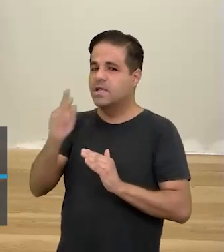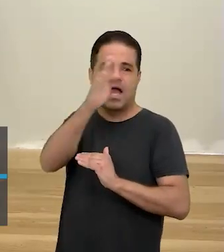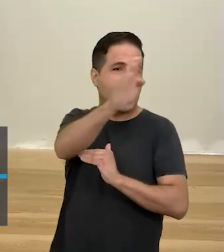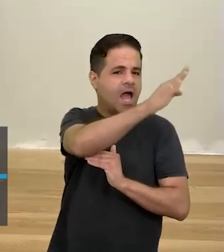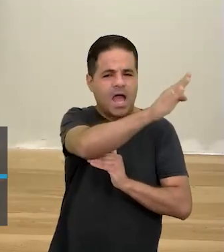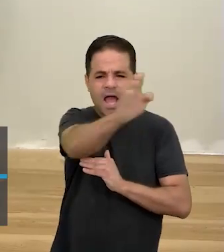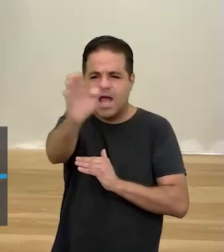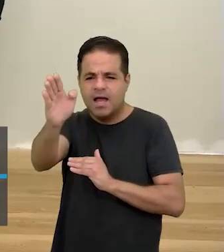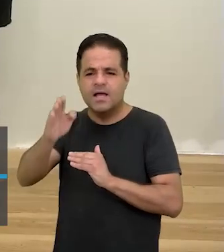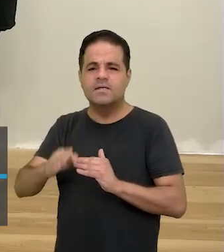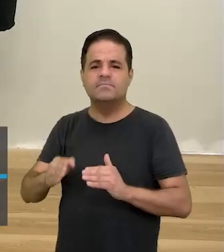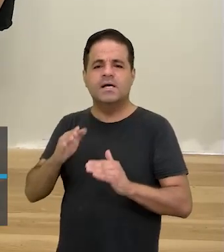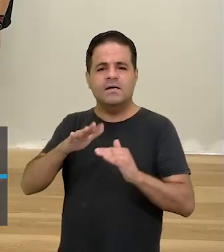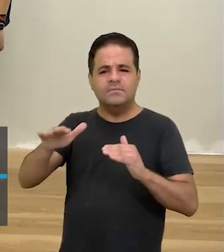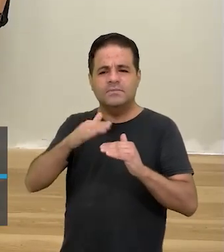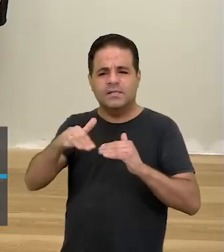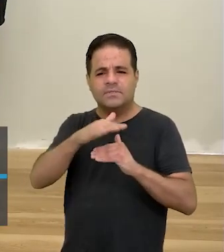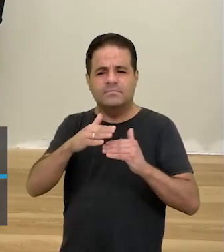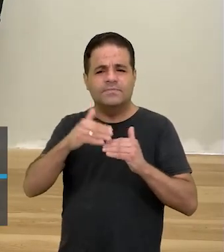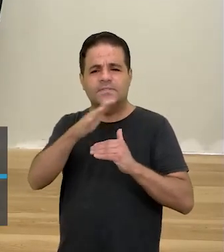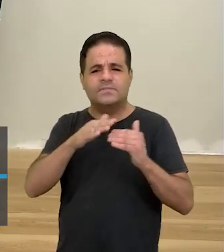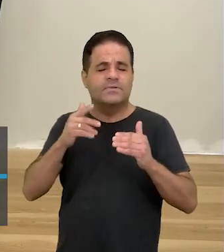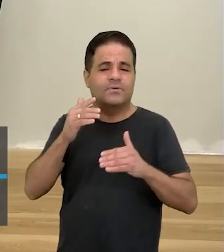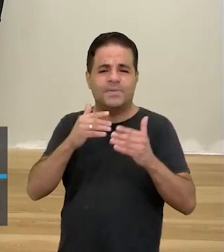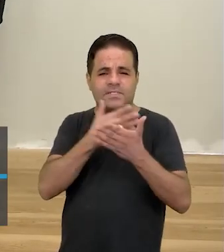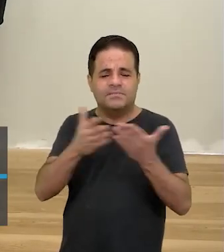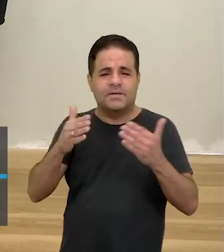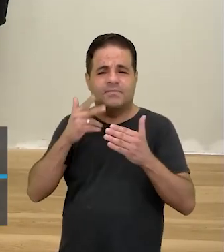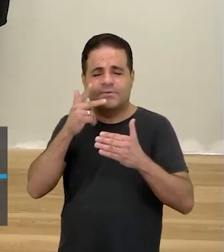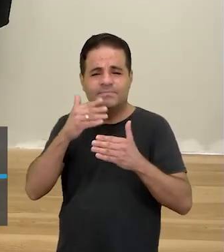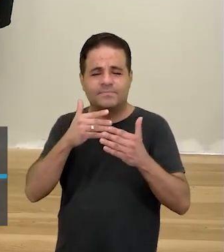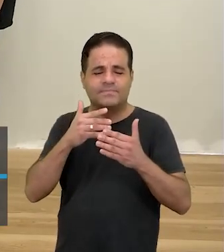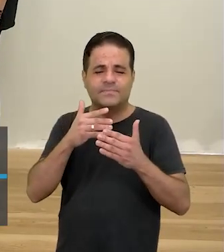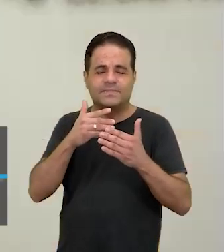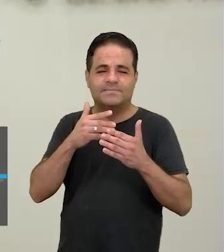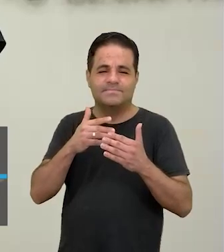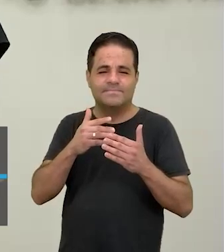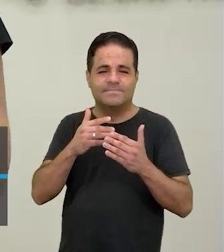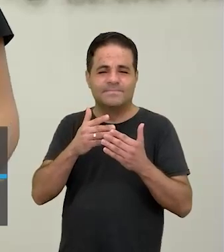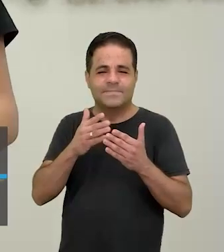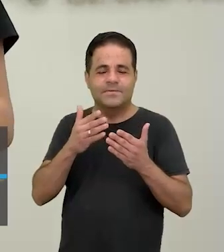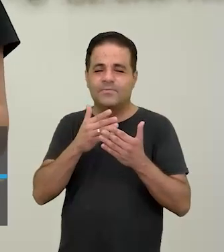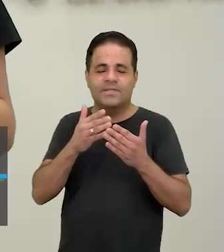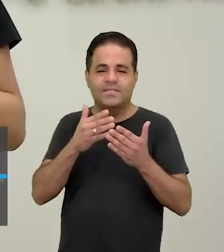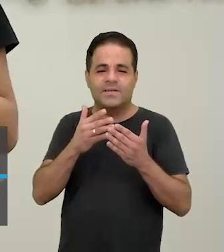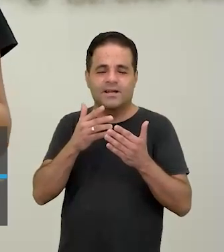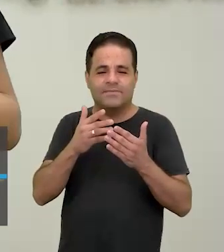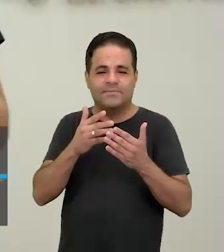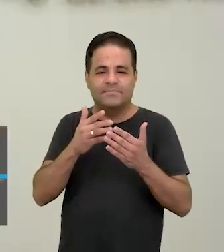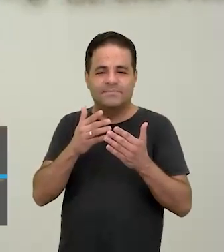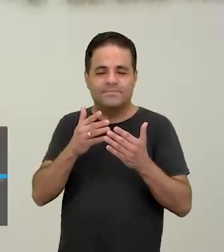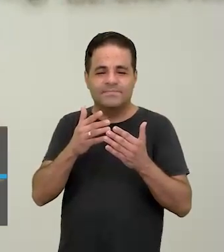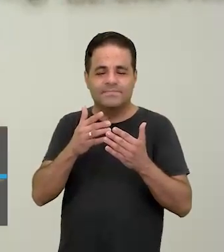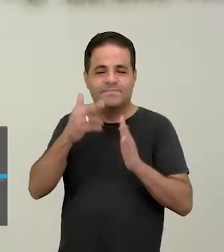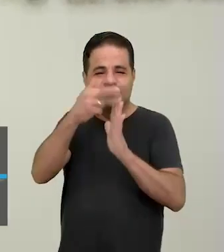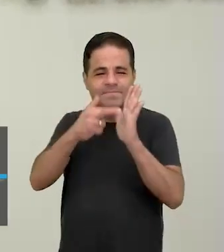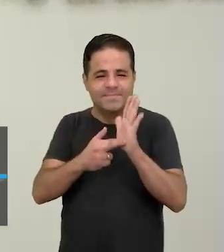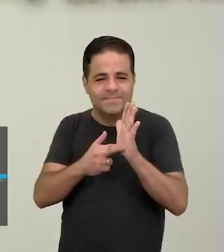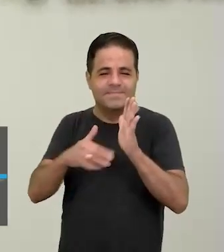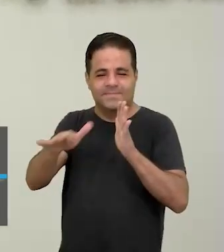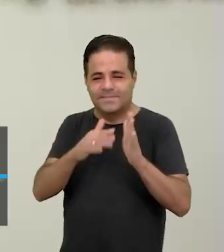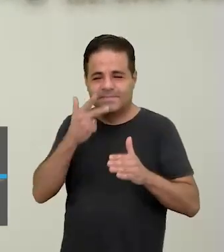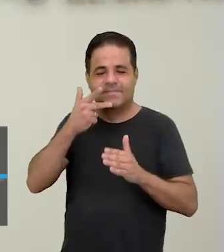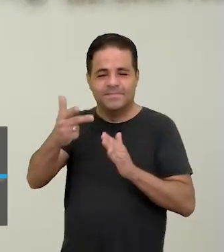casa de quem for e vai ter lá regras de convivência. Não pode isso, não pode aquilo. Né? A gente cria essas regras para